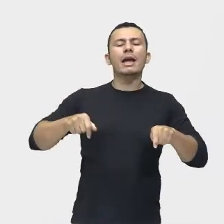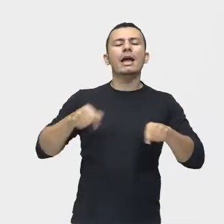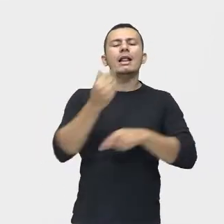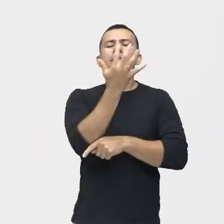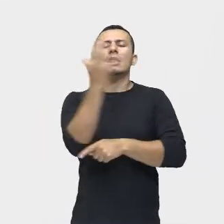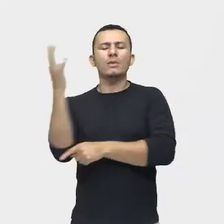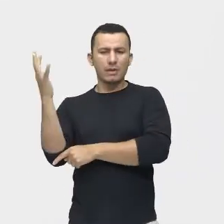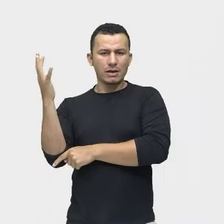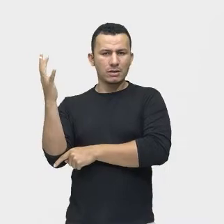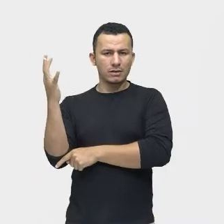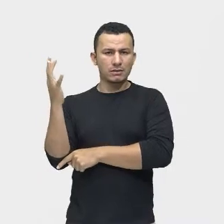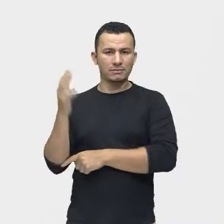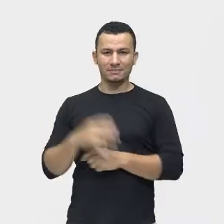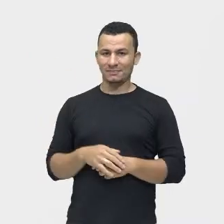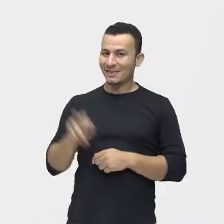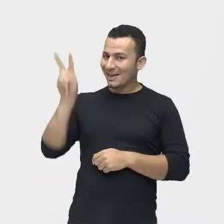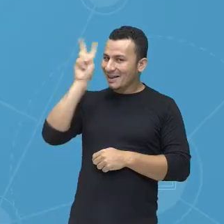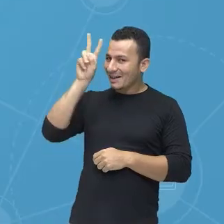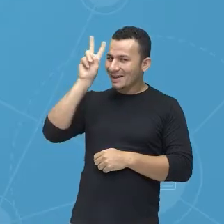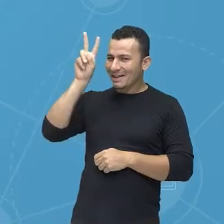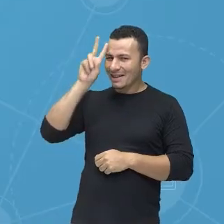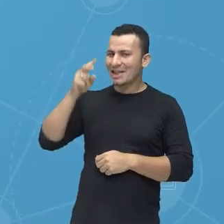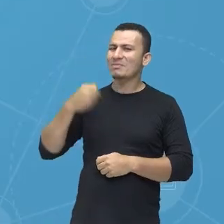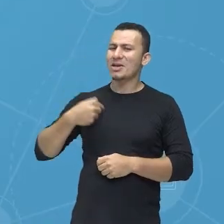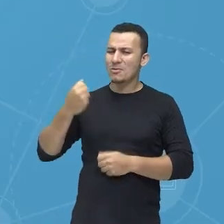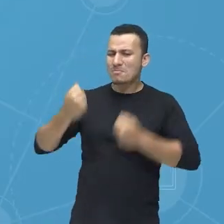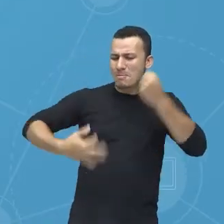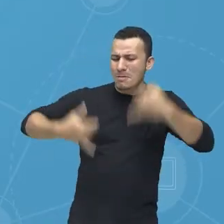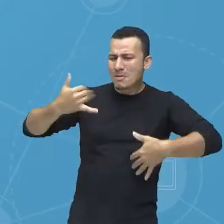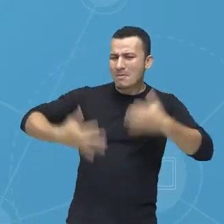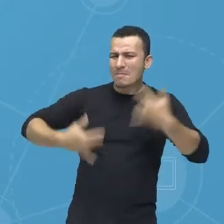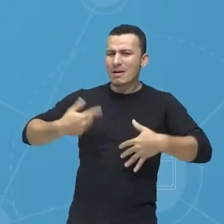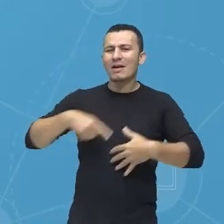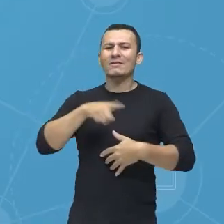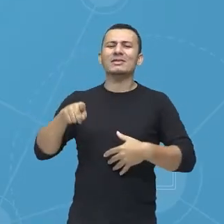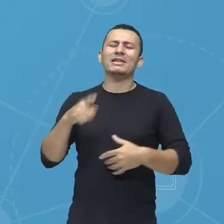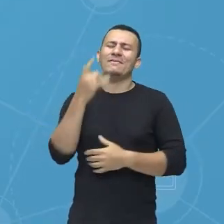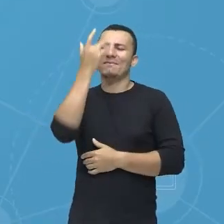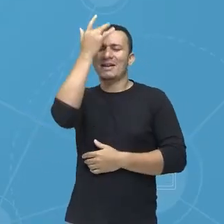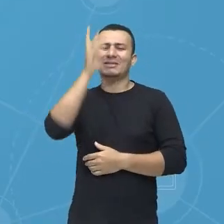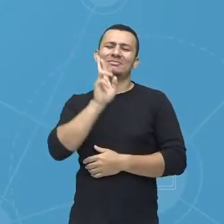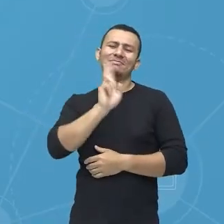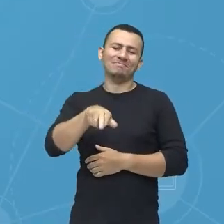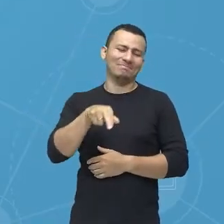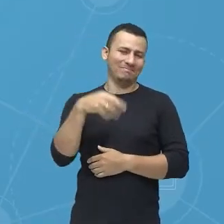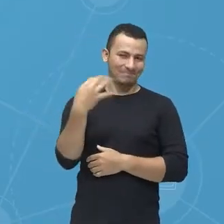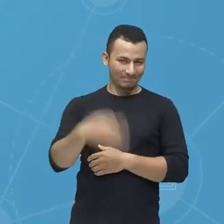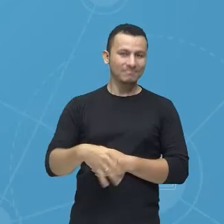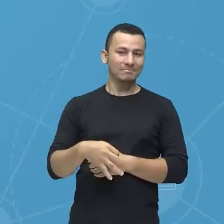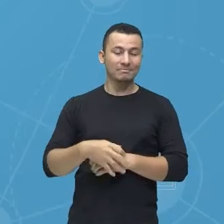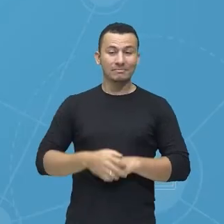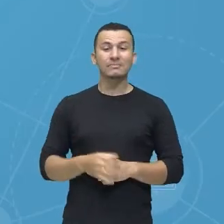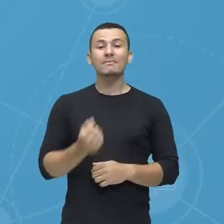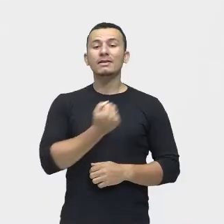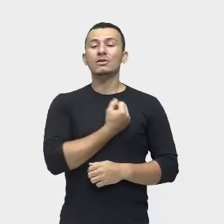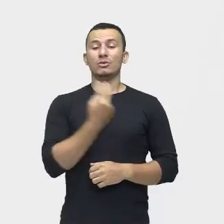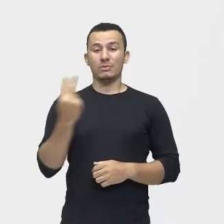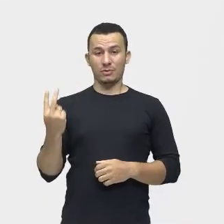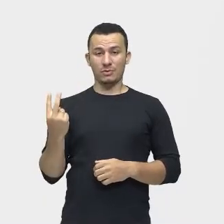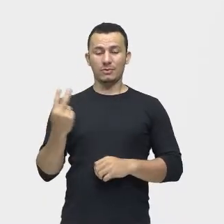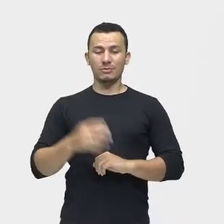Para aqueles que prestaram bem atenção na explicação, vão acertar com certeza. Questão